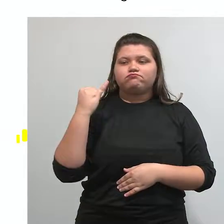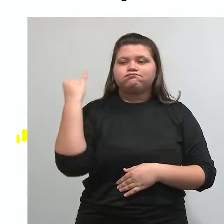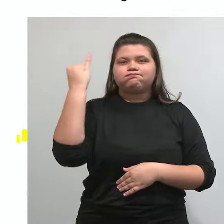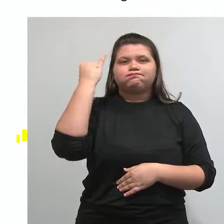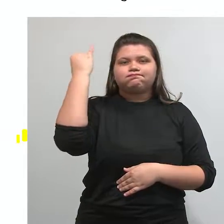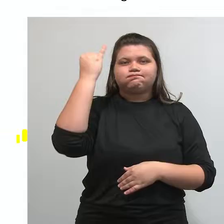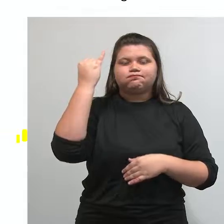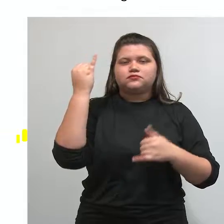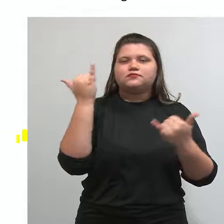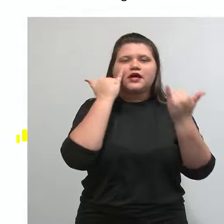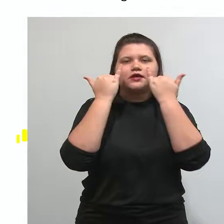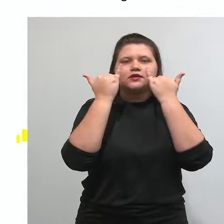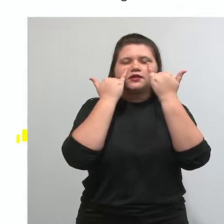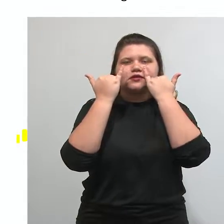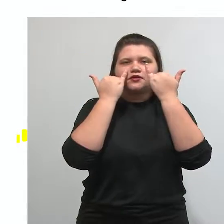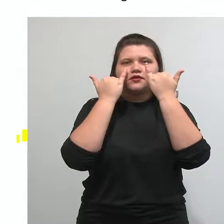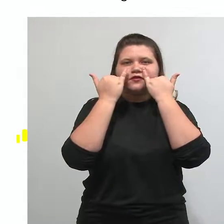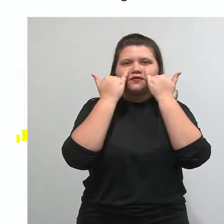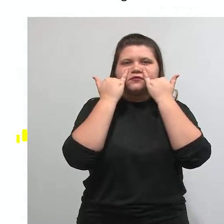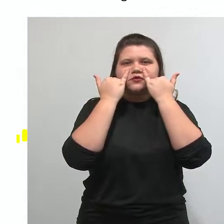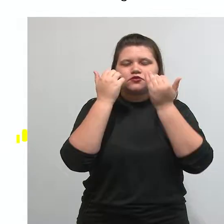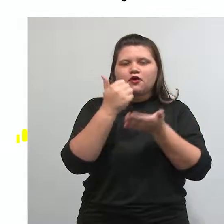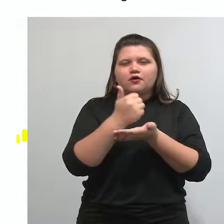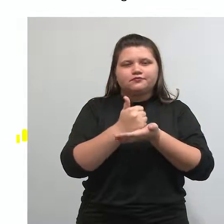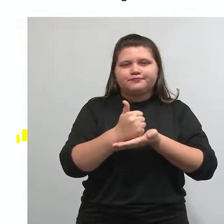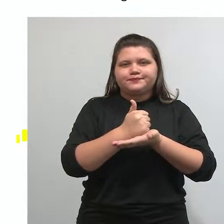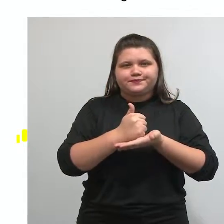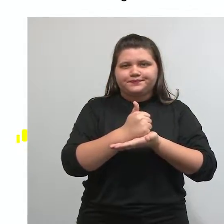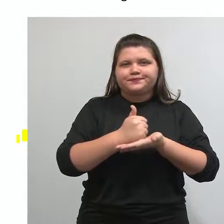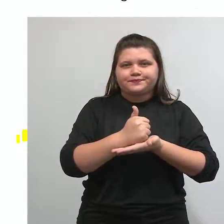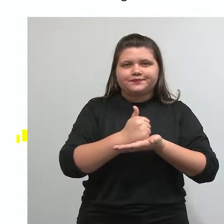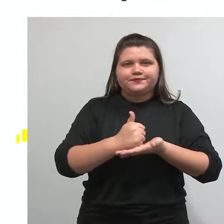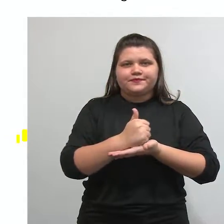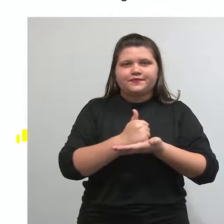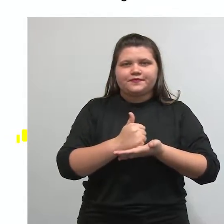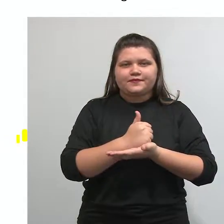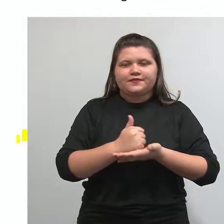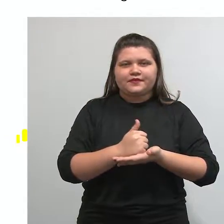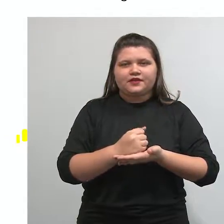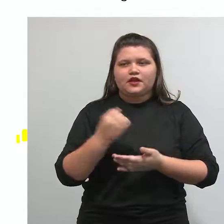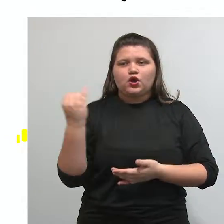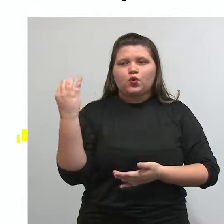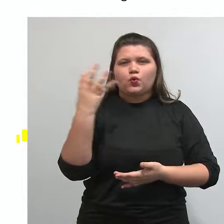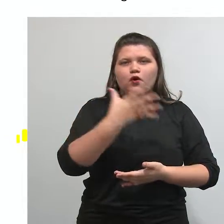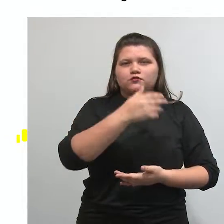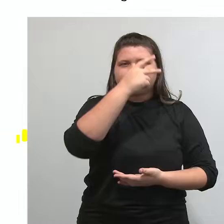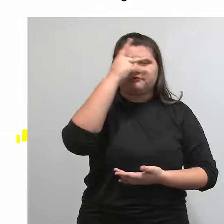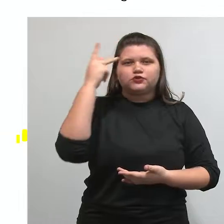né? Quantas pessoas estão vivenciando naquele ambiente que você escolheu,